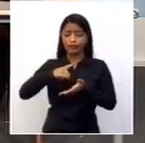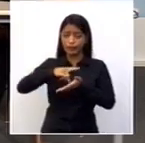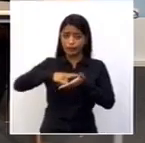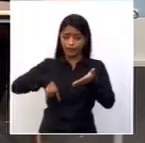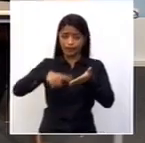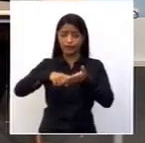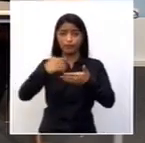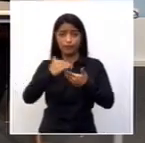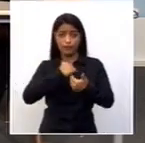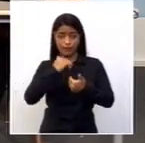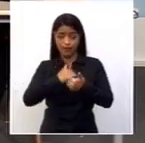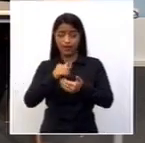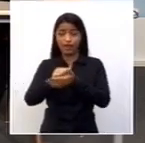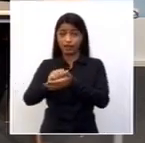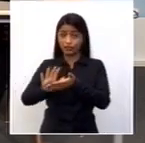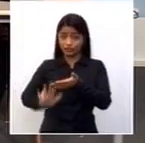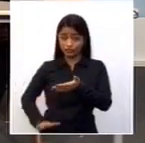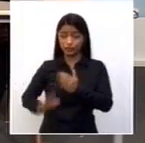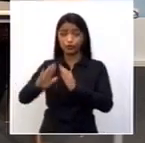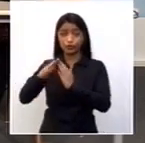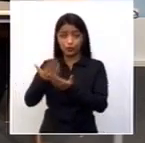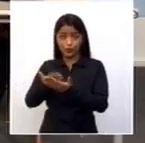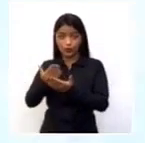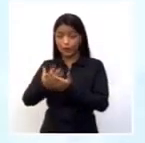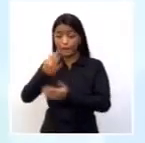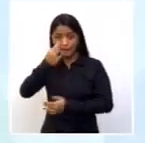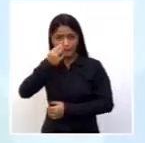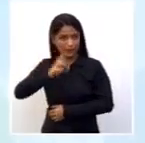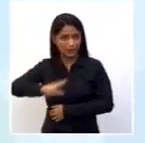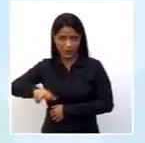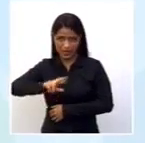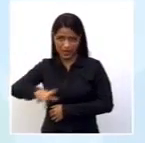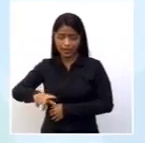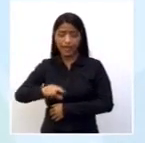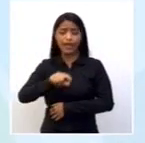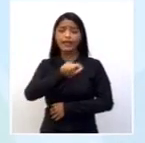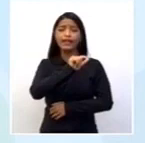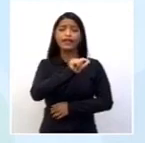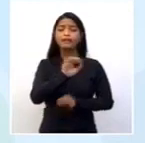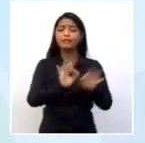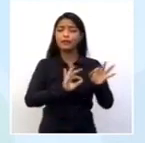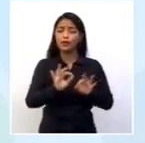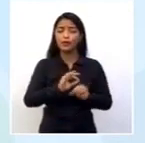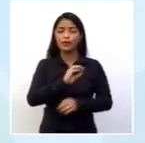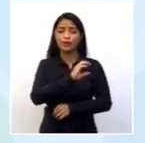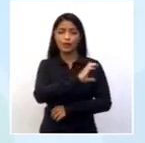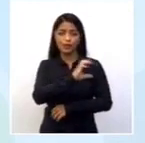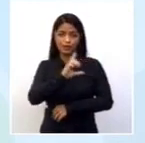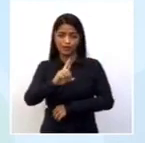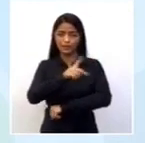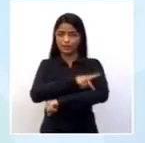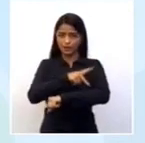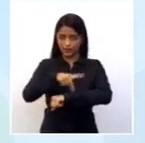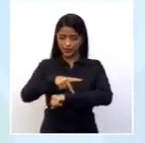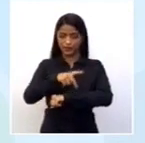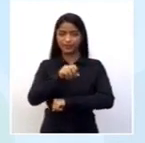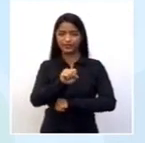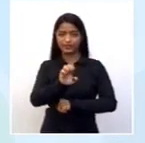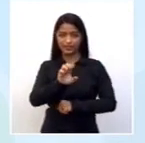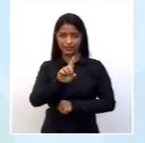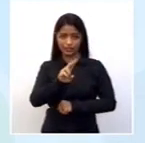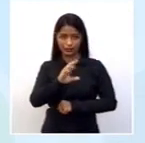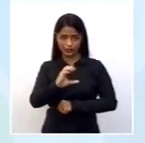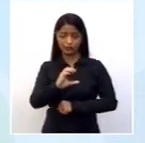para atividades escolares não presenciais, que foi preparado pela Coordenadoria Pedagógica da SEDUC, e é interessante que